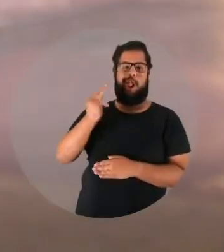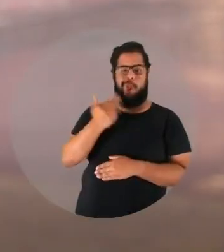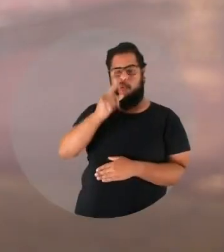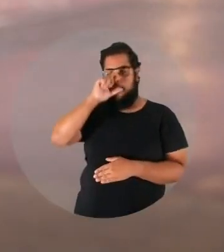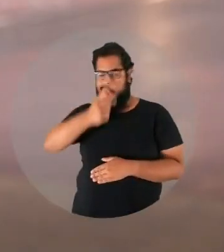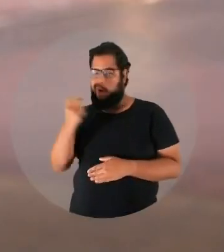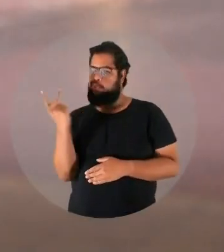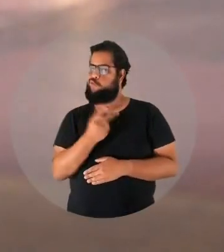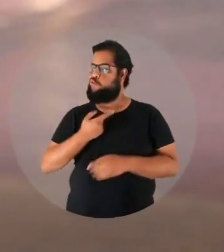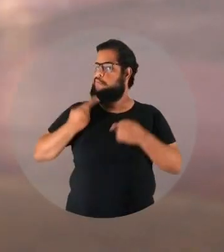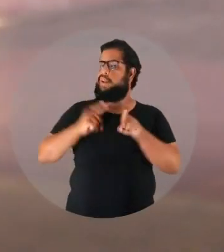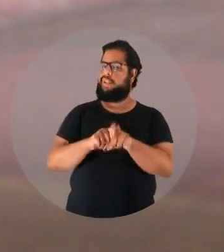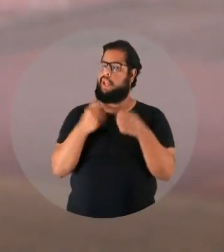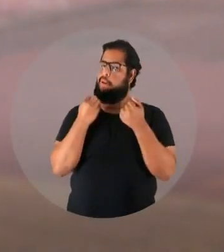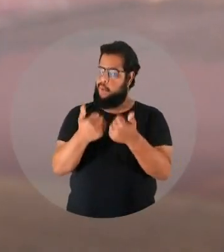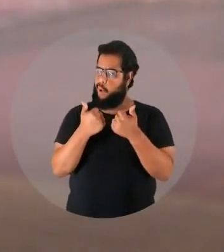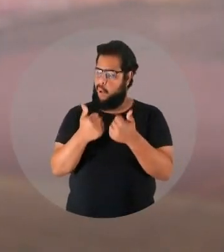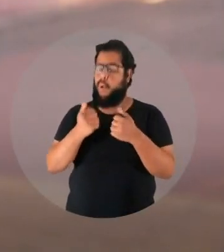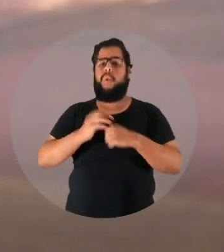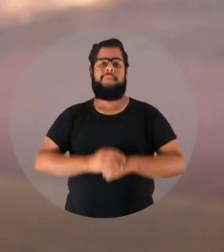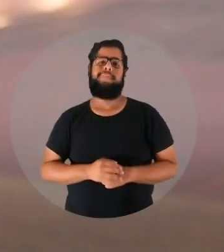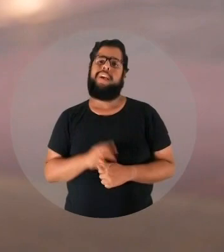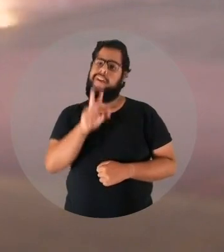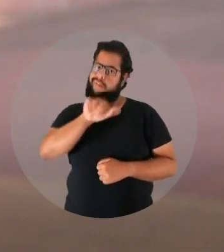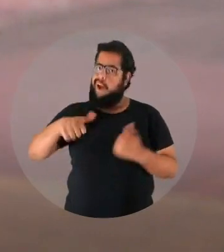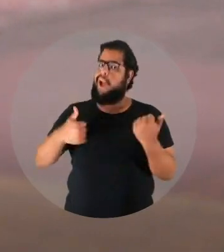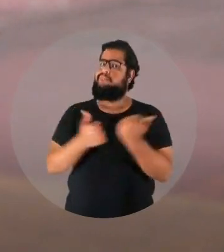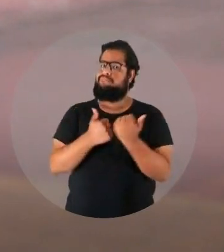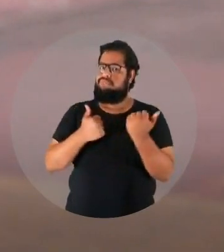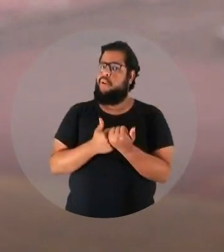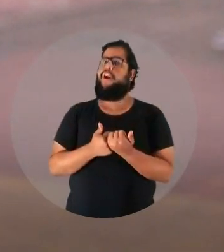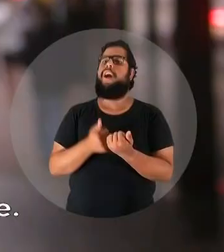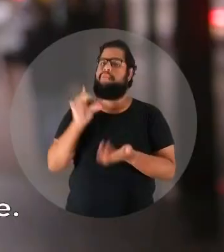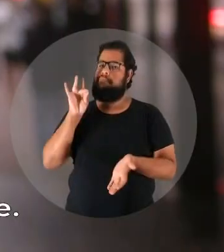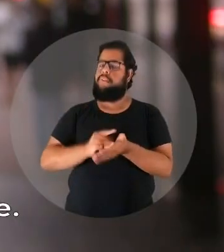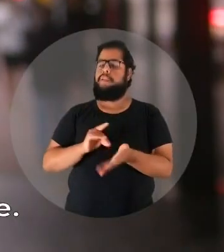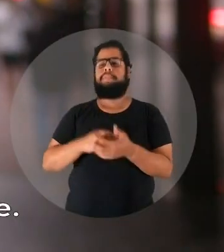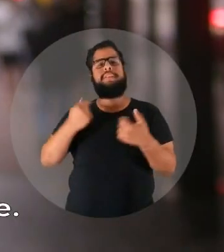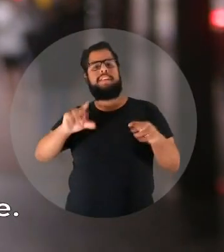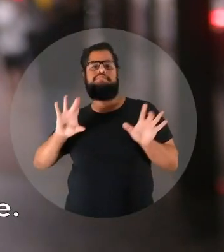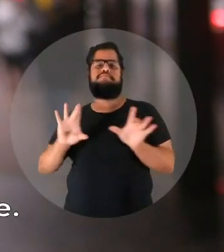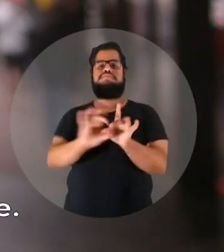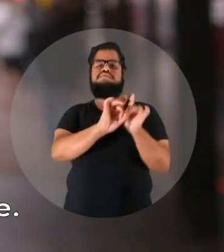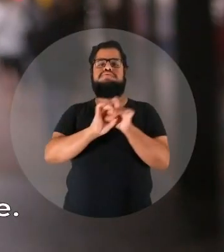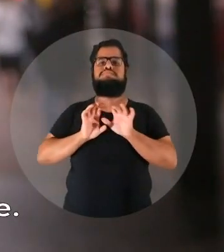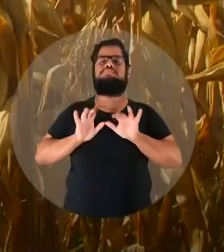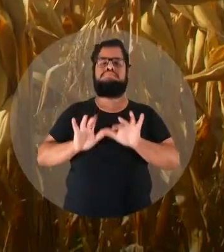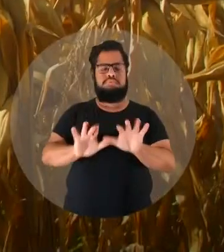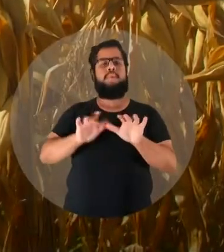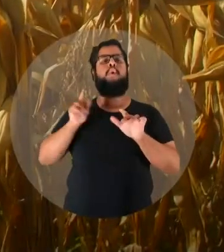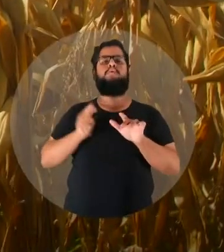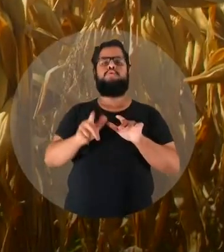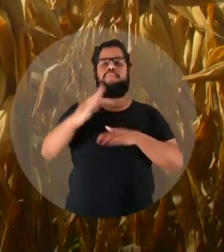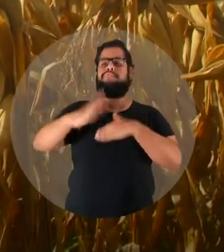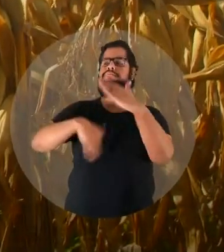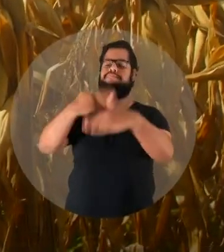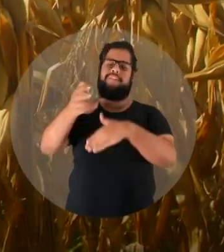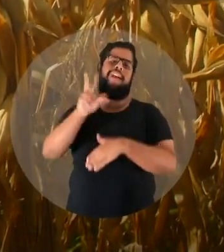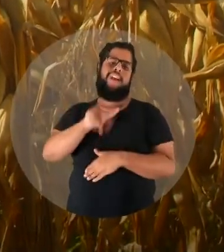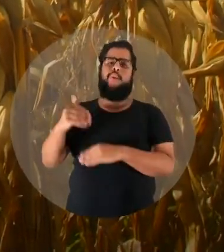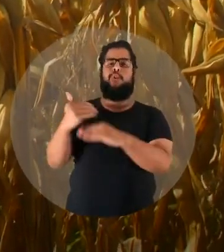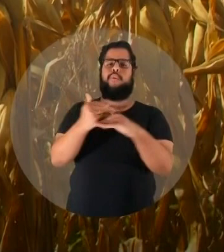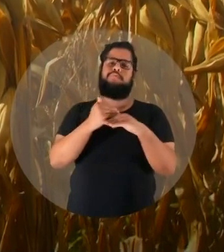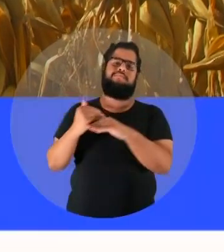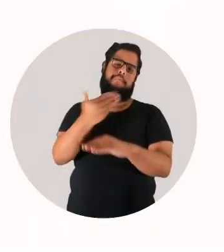é isso. Vai ser uma parceria boa, né? Com certeza vai ajudar e muito. Então a gente tem que se unir para ir em frente. E com certeza será um governo